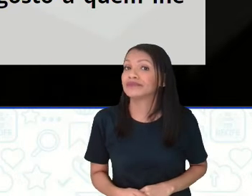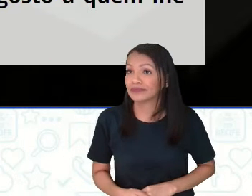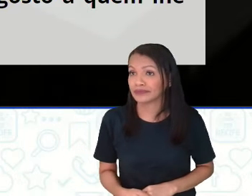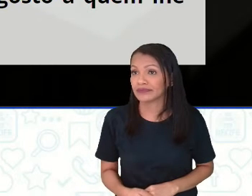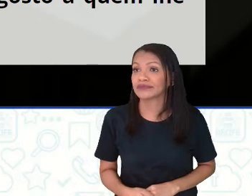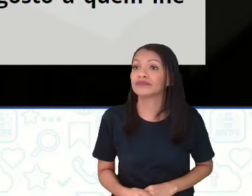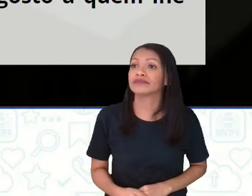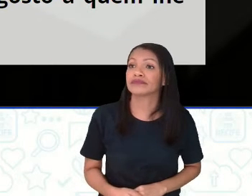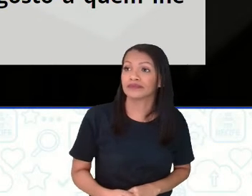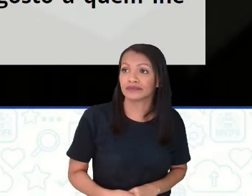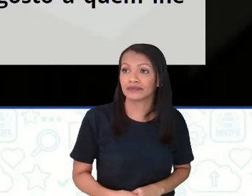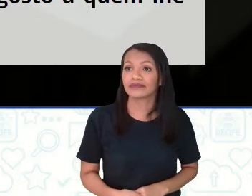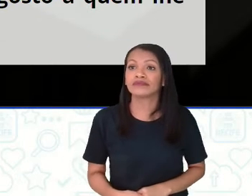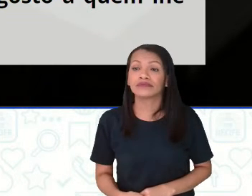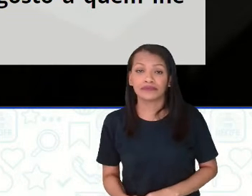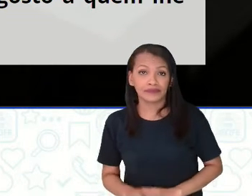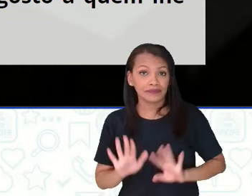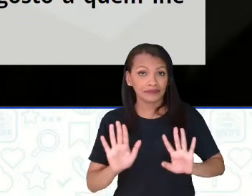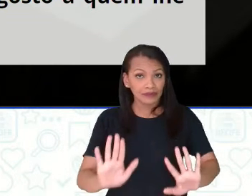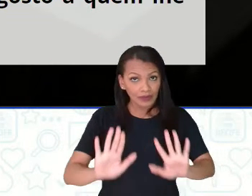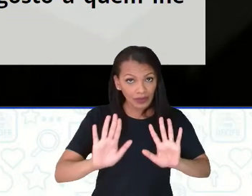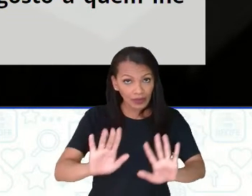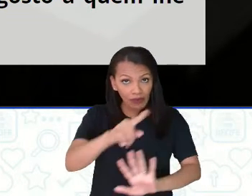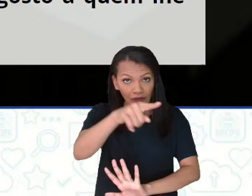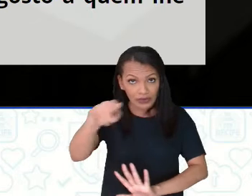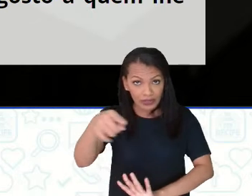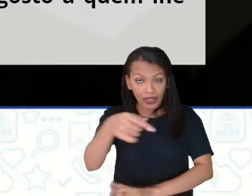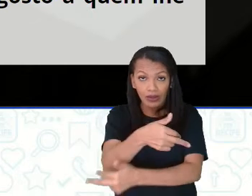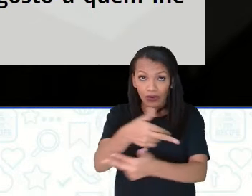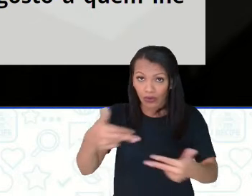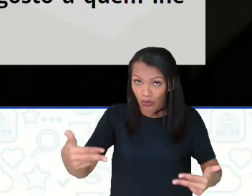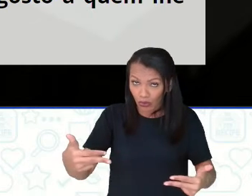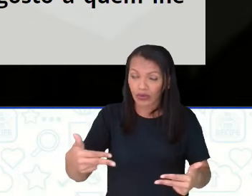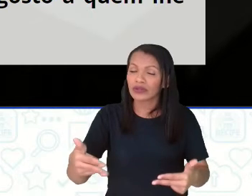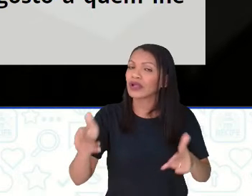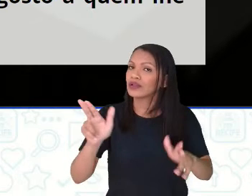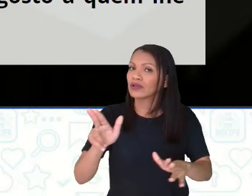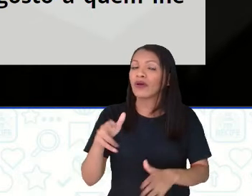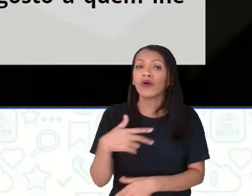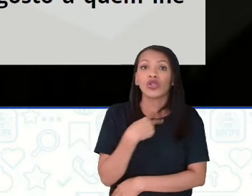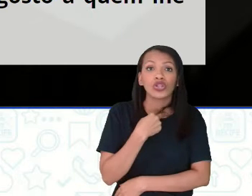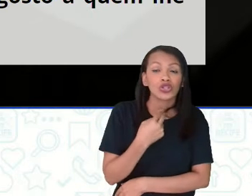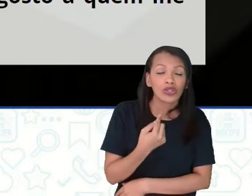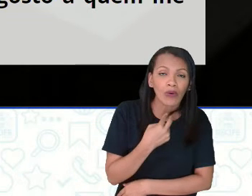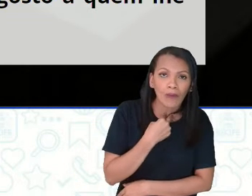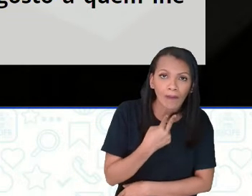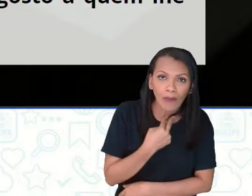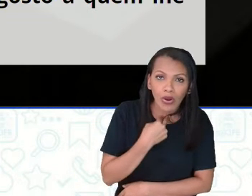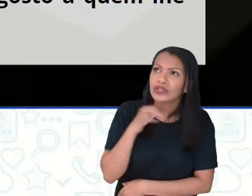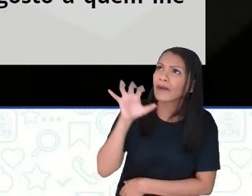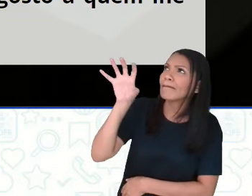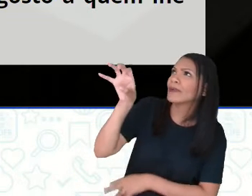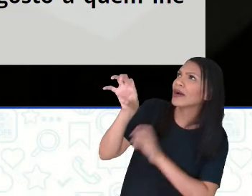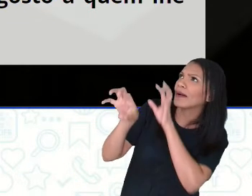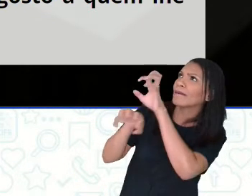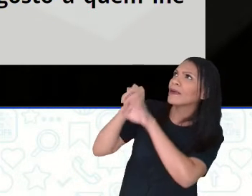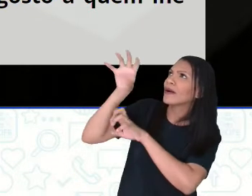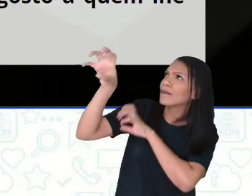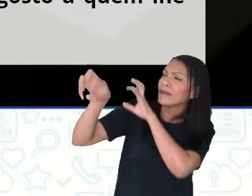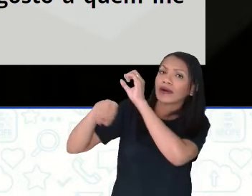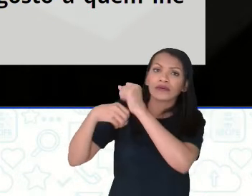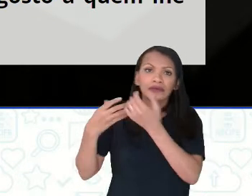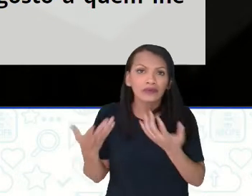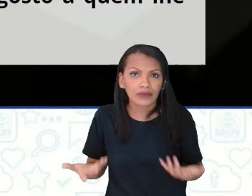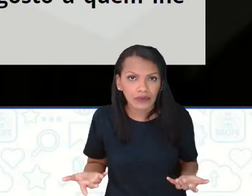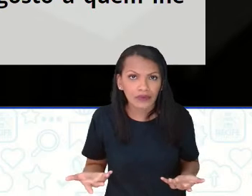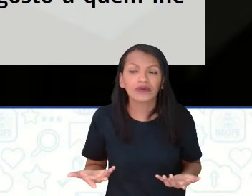Homem avisado, coisas que não pode alcançar, deve mostrar que não as deseja. Quem encobre suas faltas